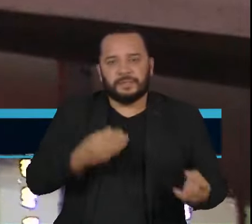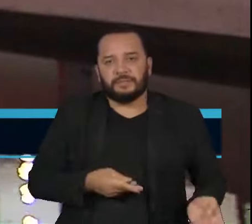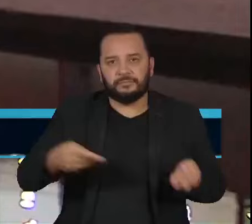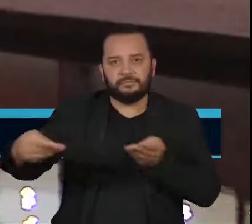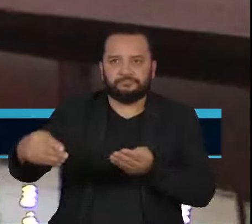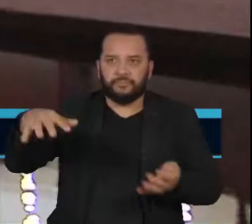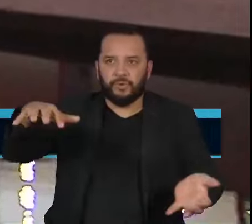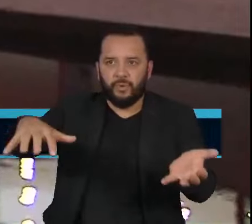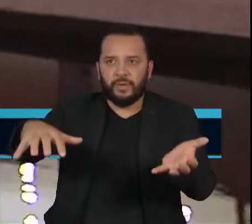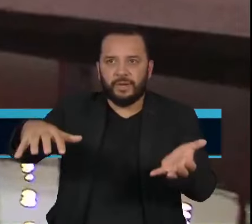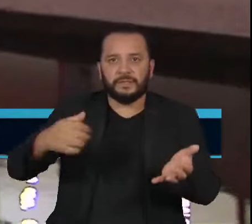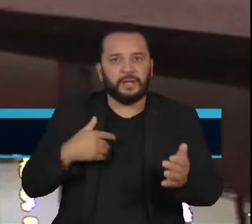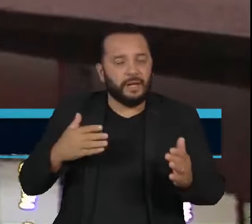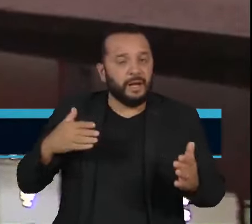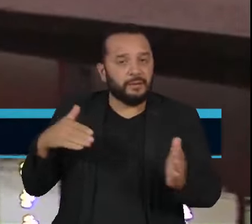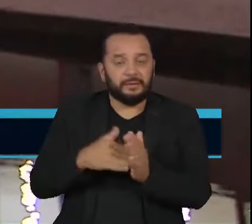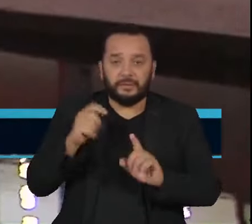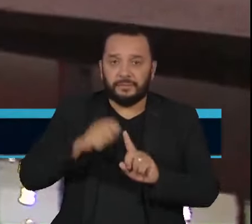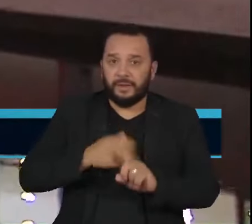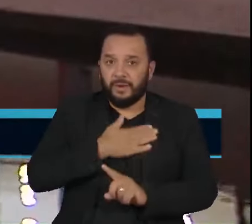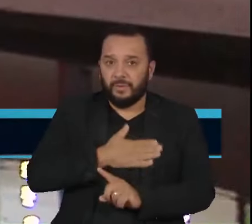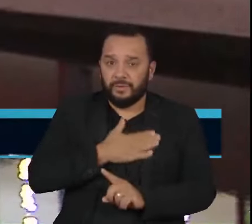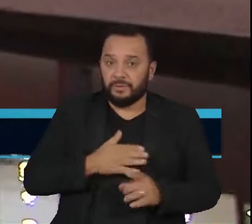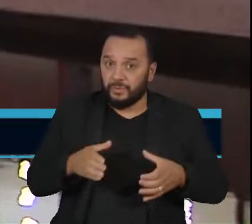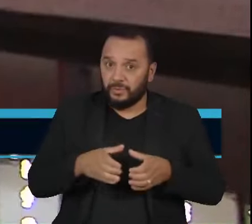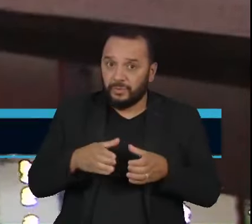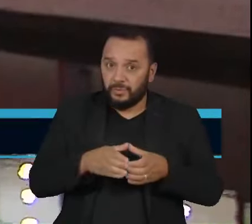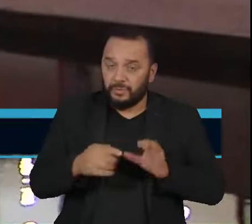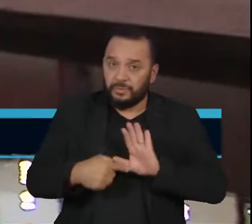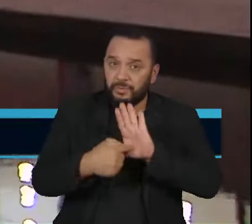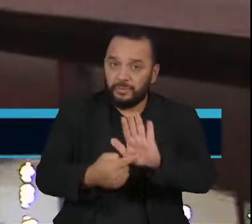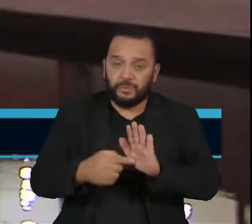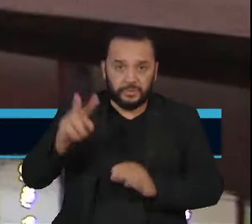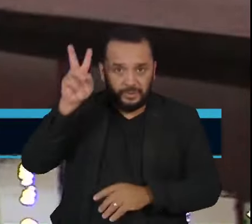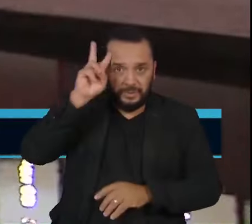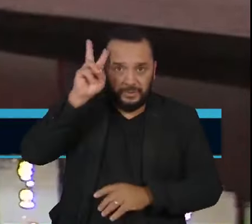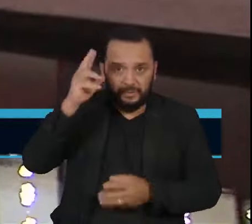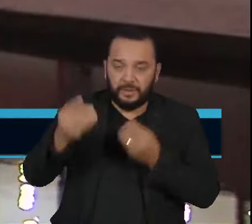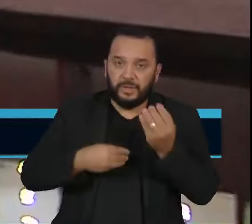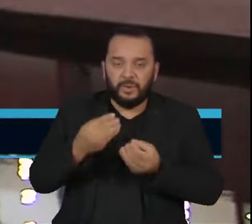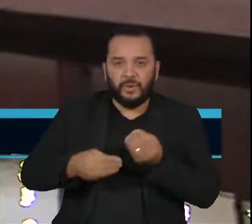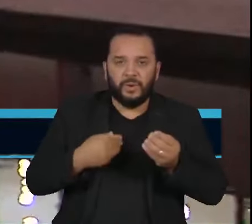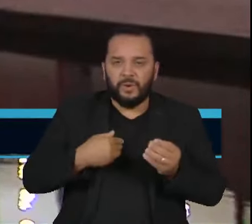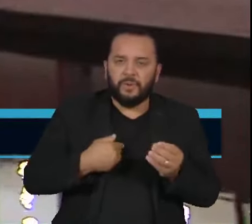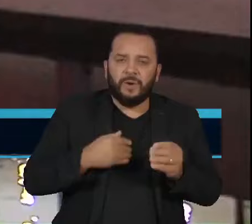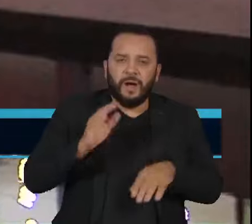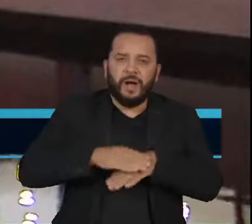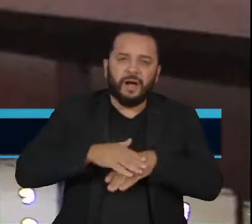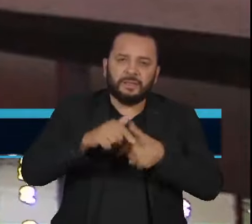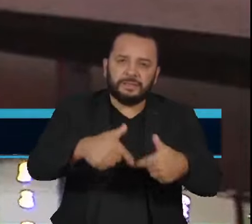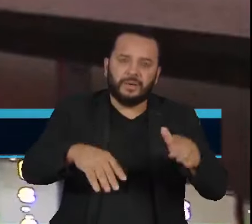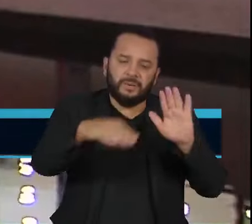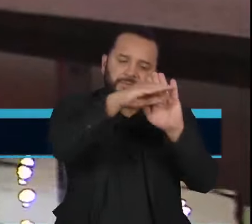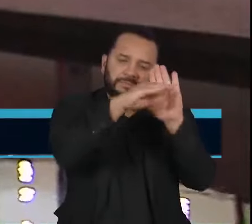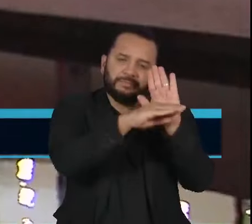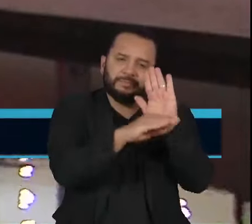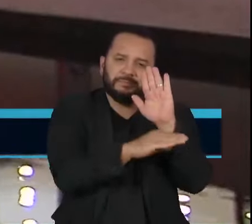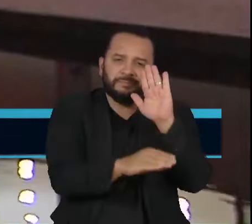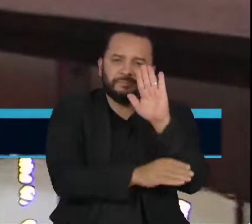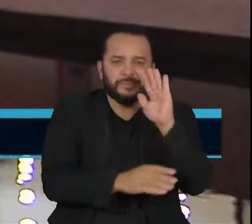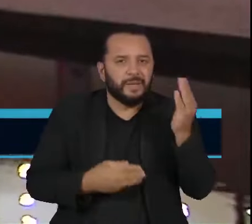Congresso até agosto. O grupo apresentou nesta segunda-feira um cardápio de iniciativas para equilibrar as